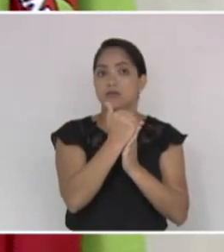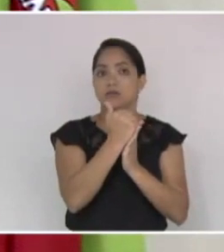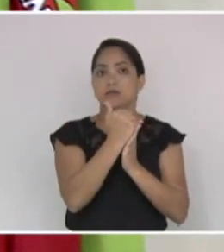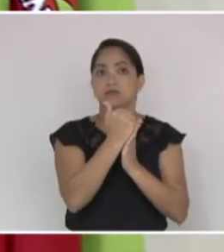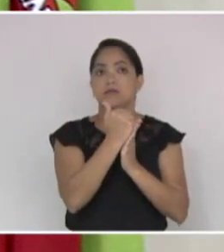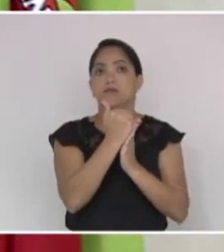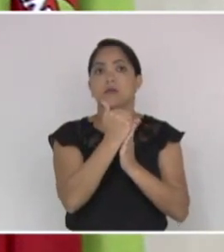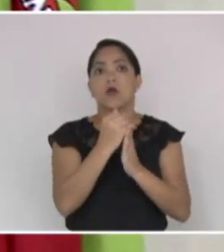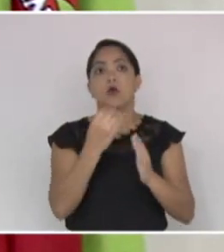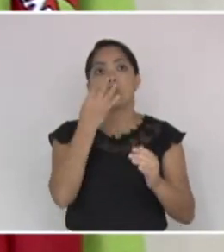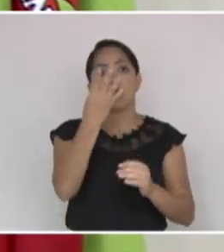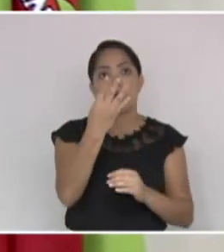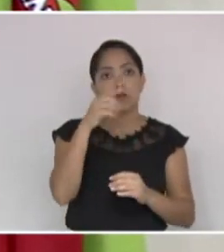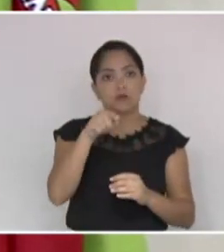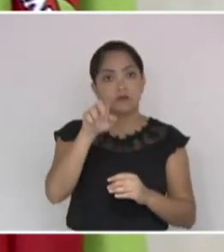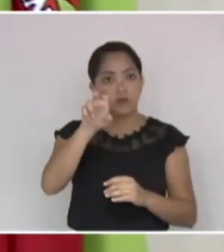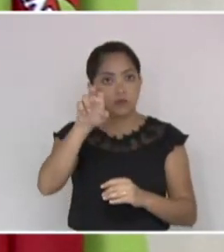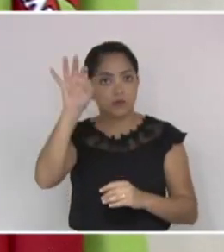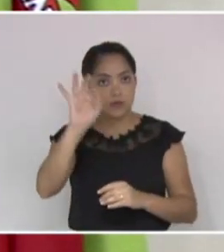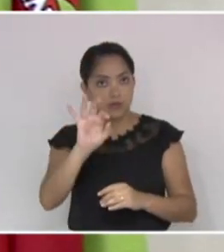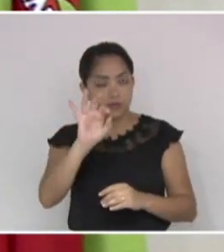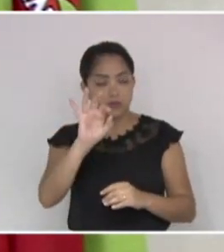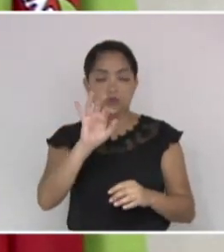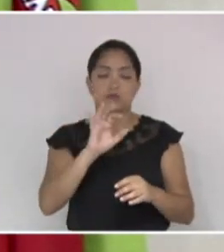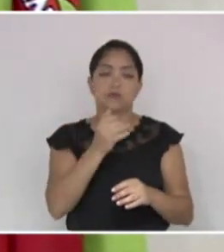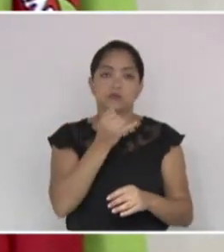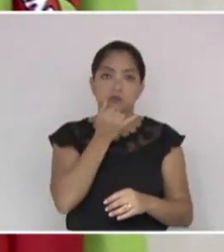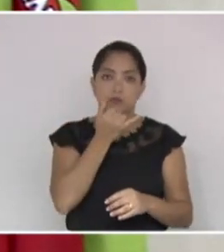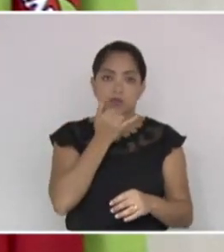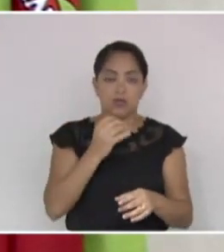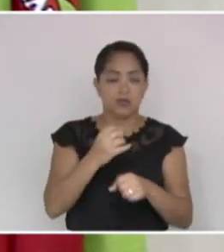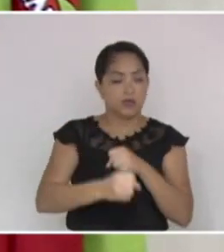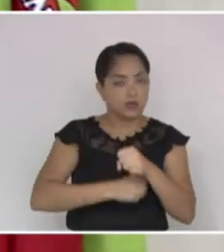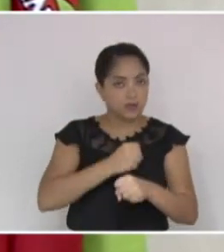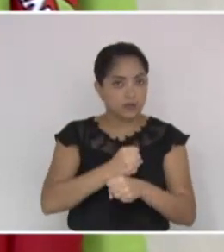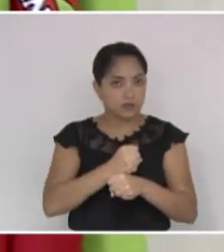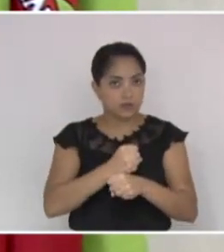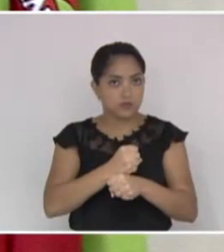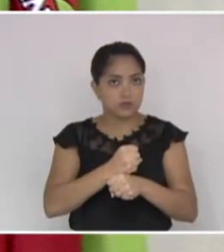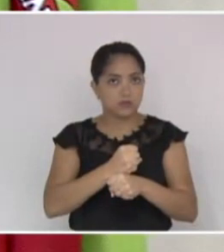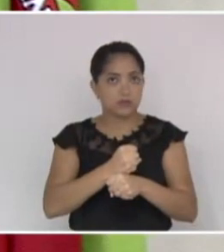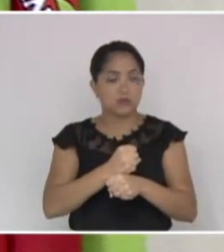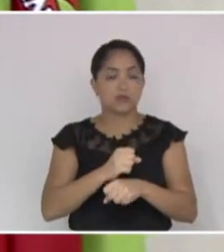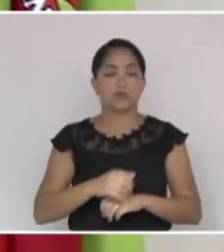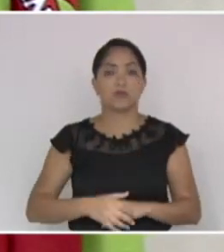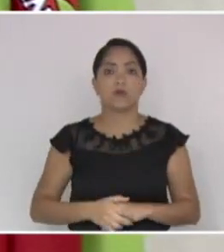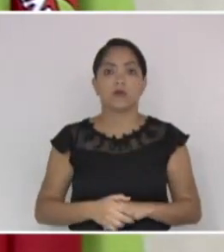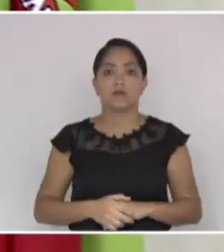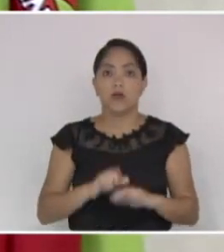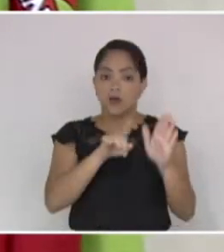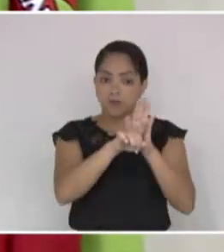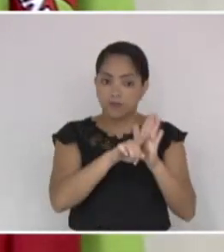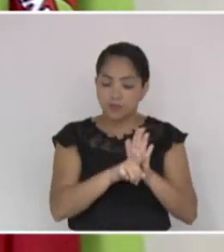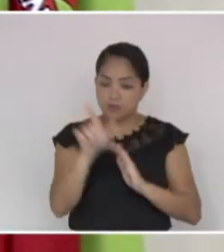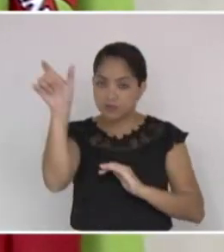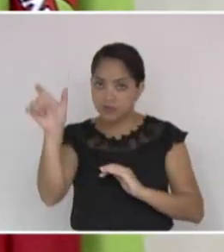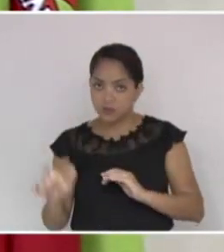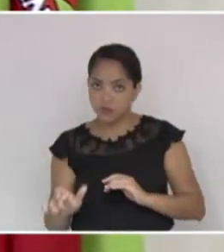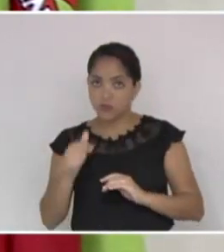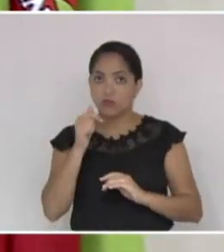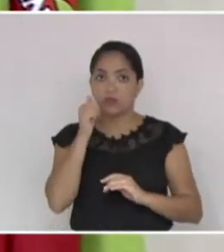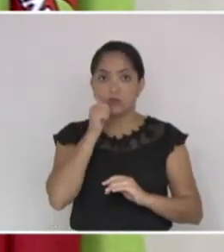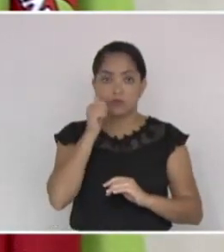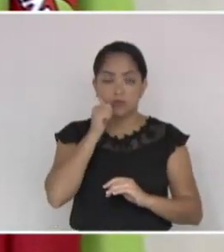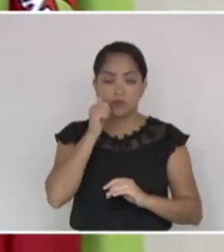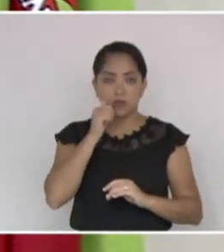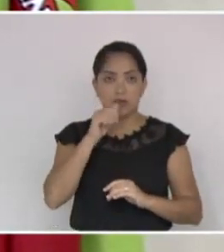de 4,5 anos. Ou ainda, segundo a pesquisadora Joana, do IPEA,